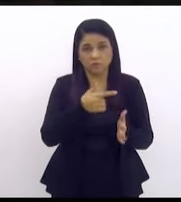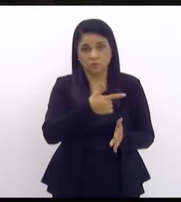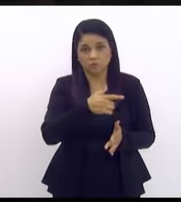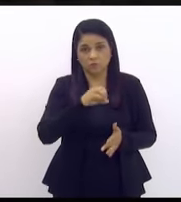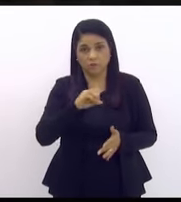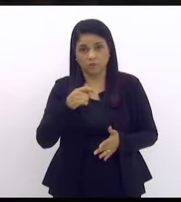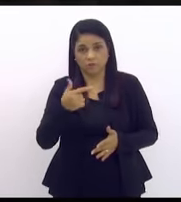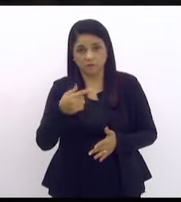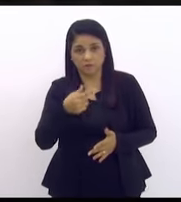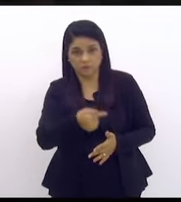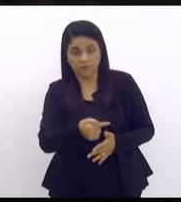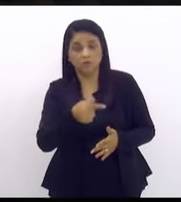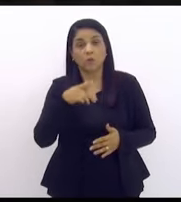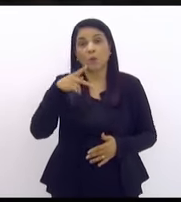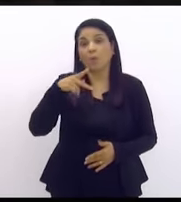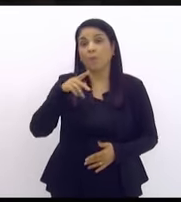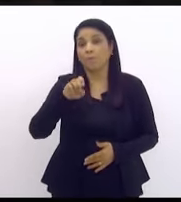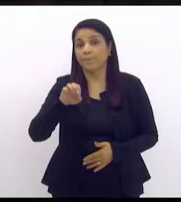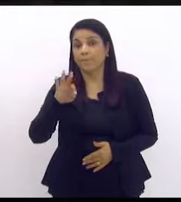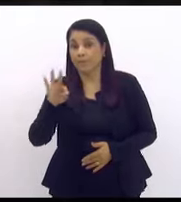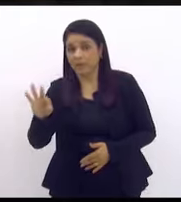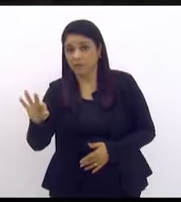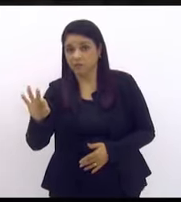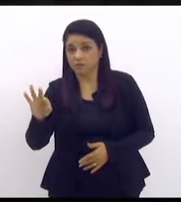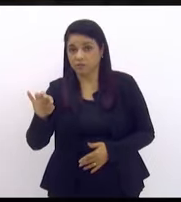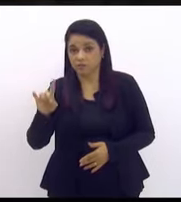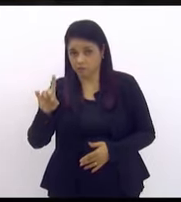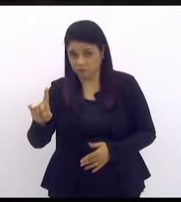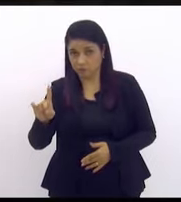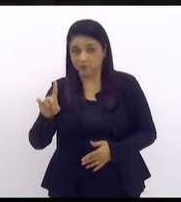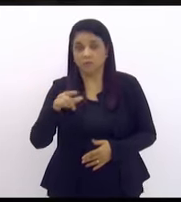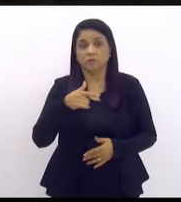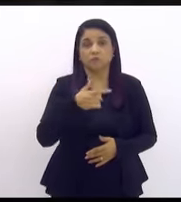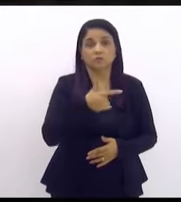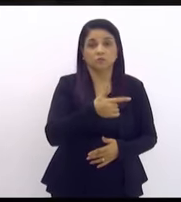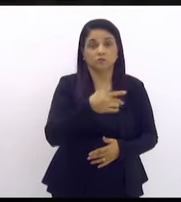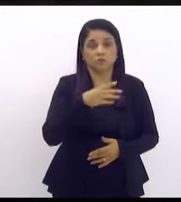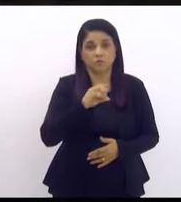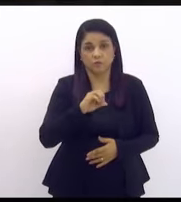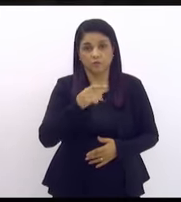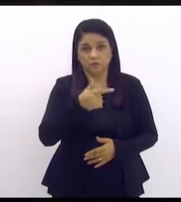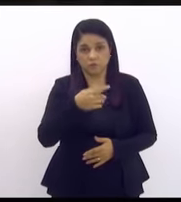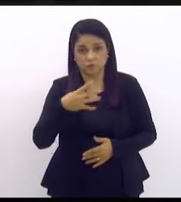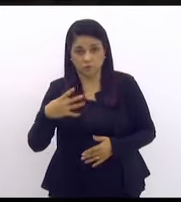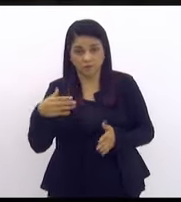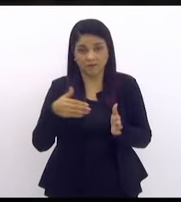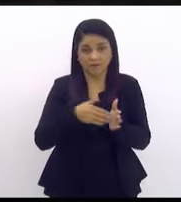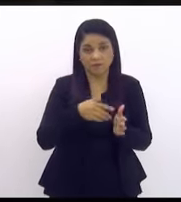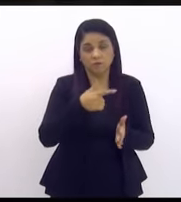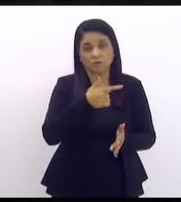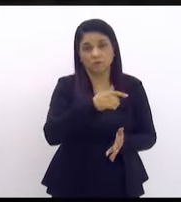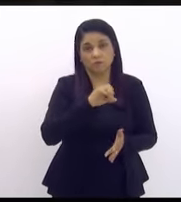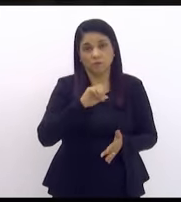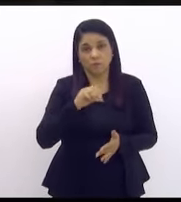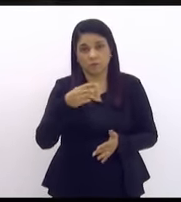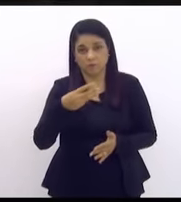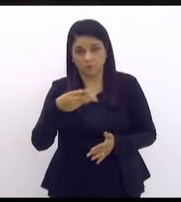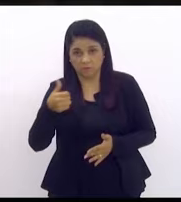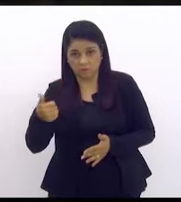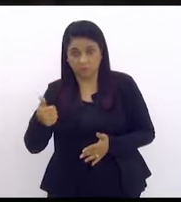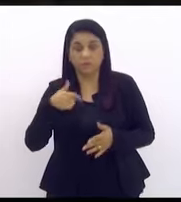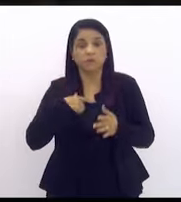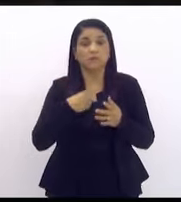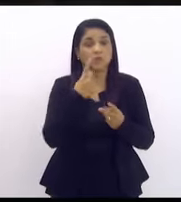a 2031. Ou seja, três instrumentos catalogados na Constituição